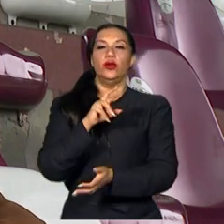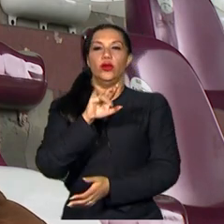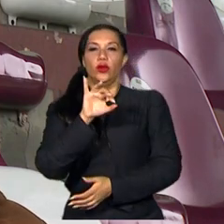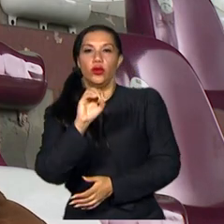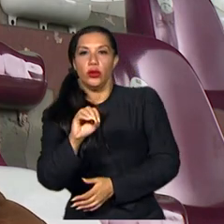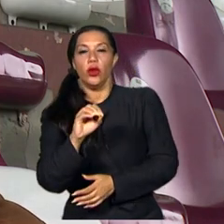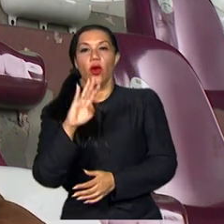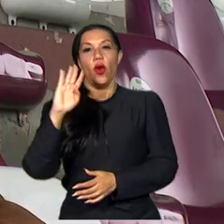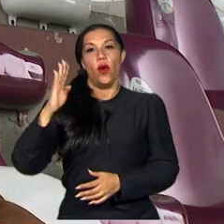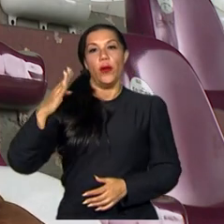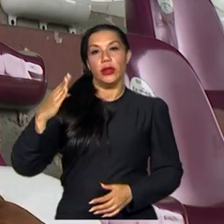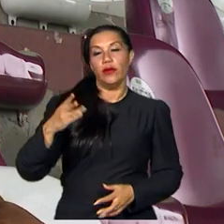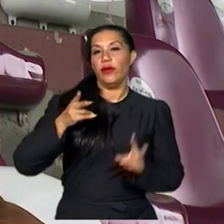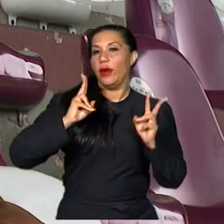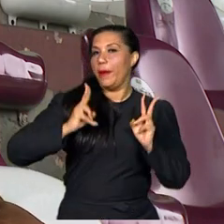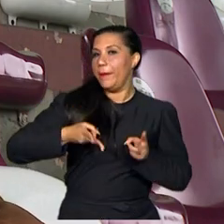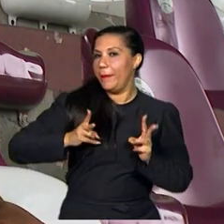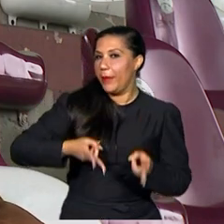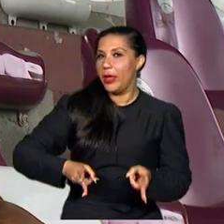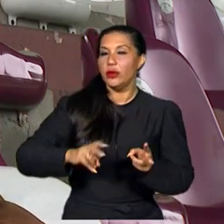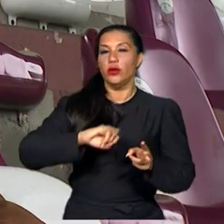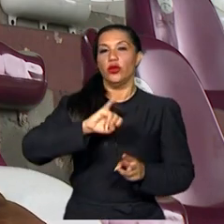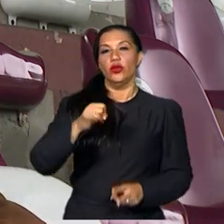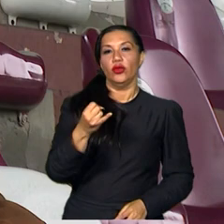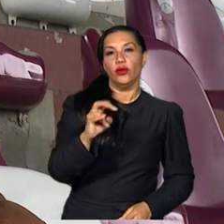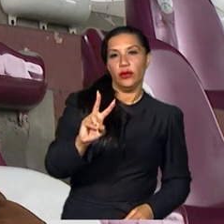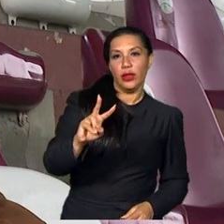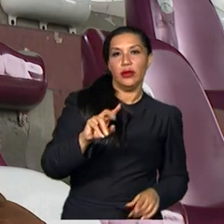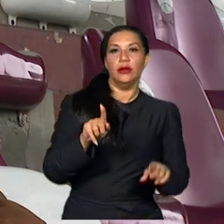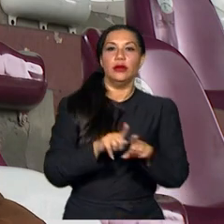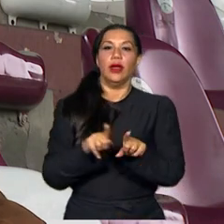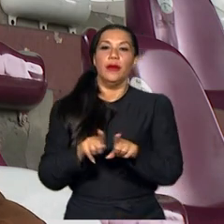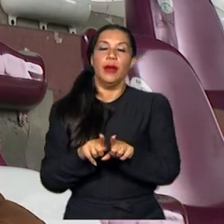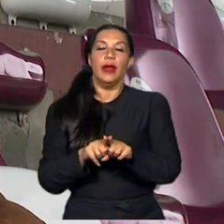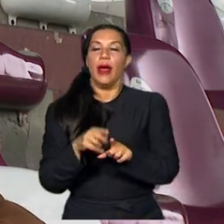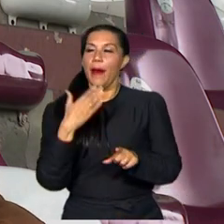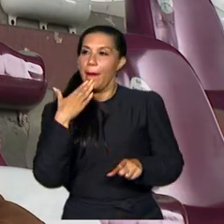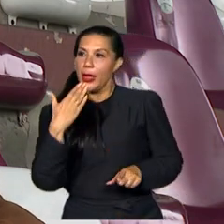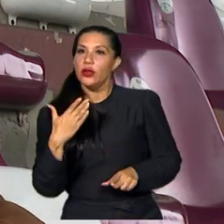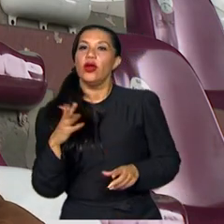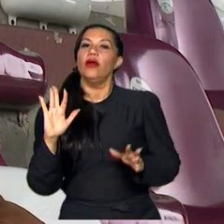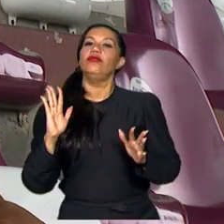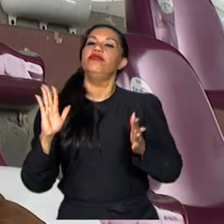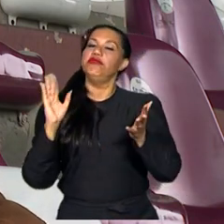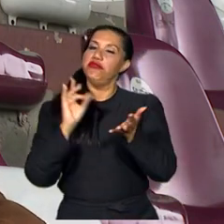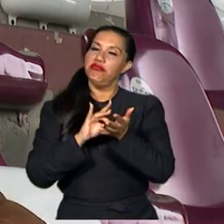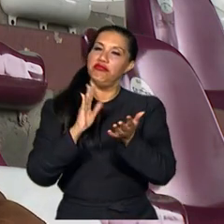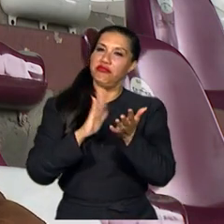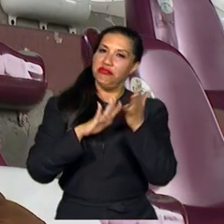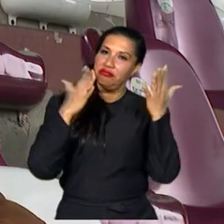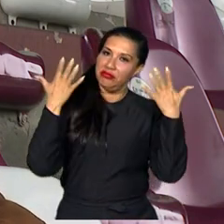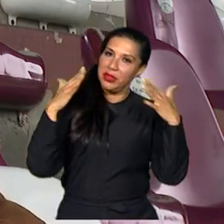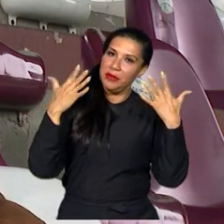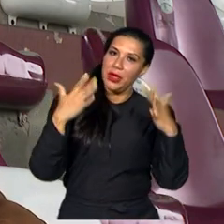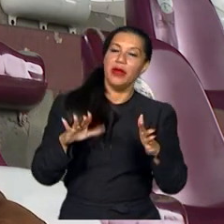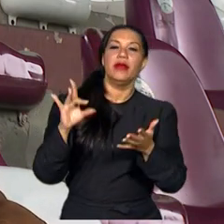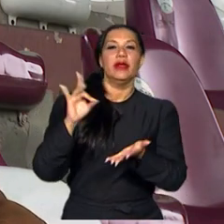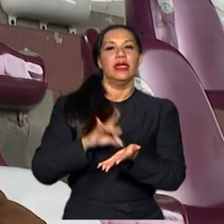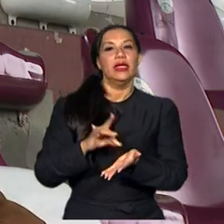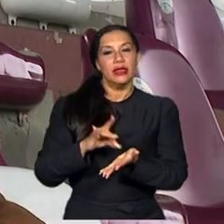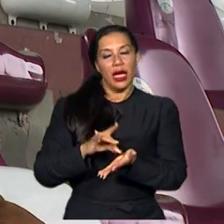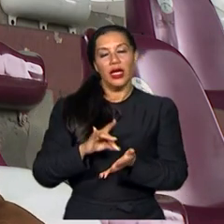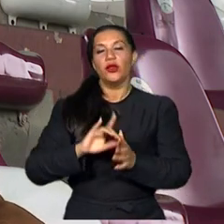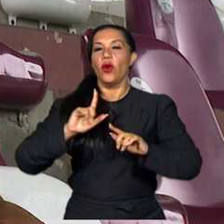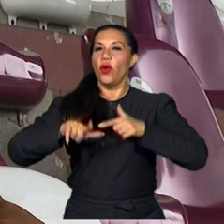o Botafogo teve a mesma situação que o Juventus, e pleiteou e foi reconhecido como campeão. E realmente